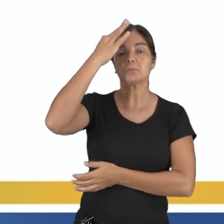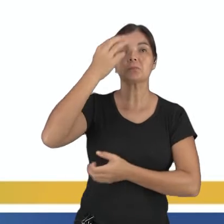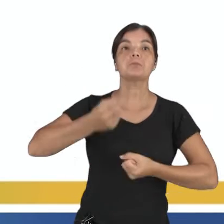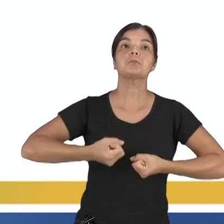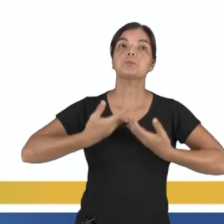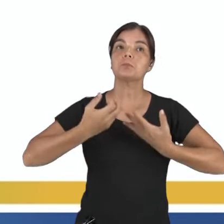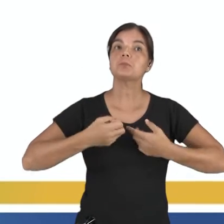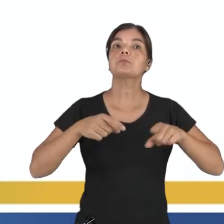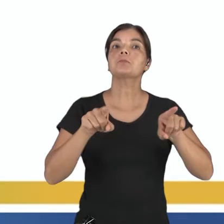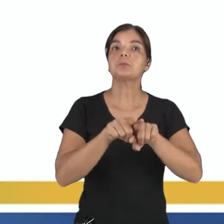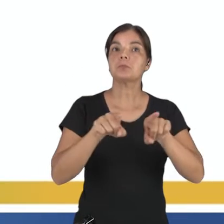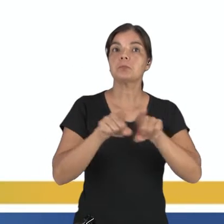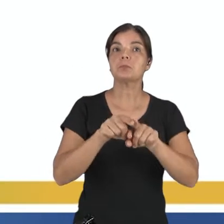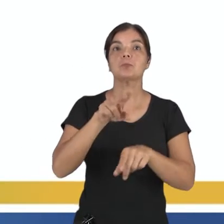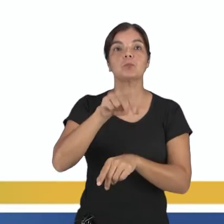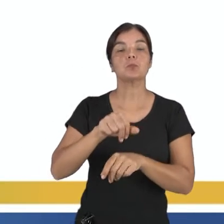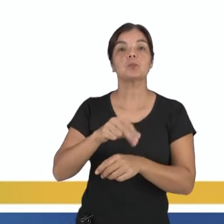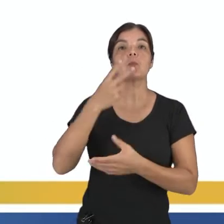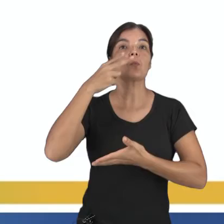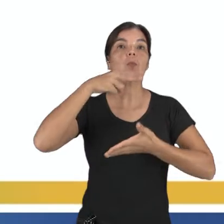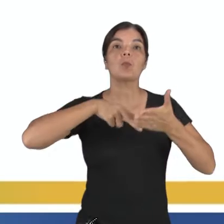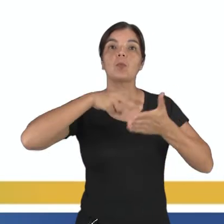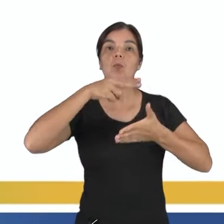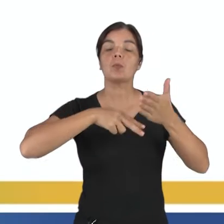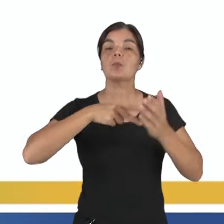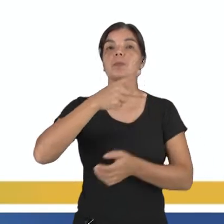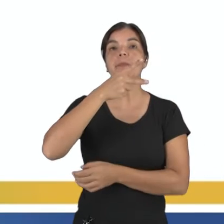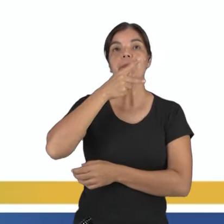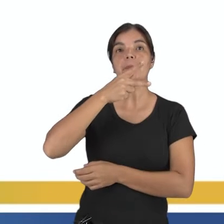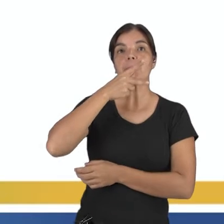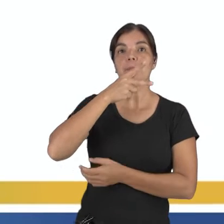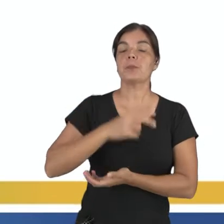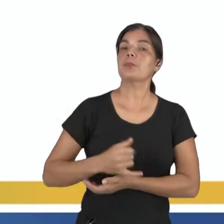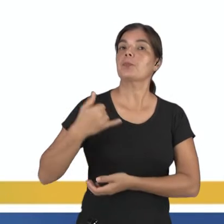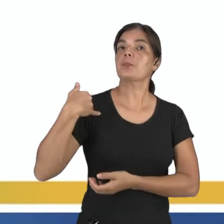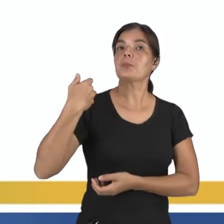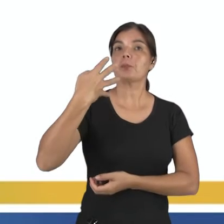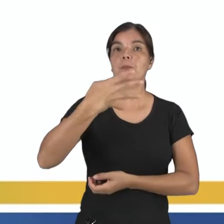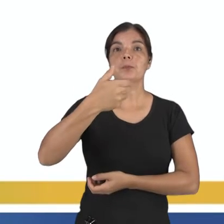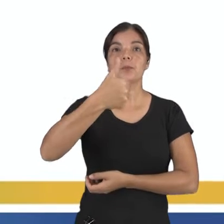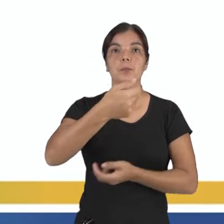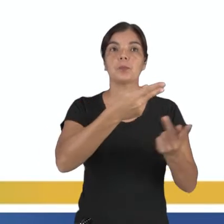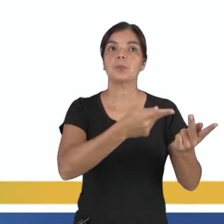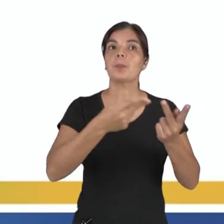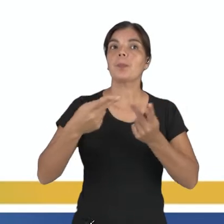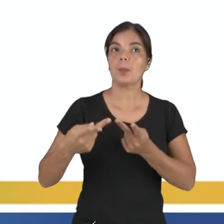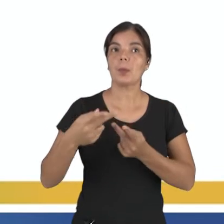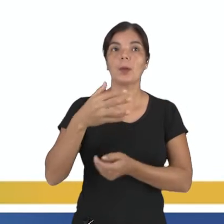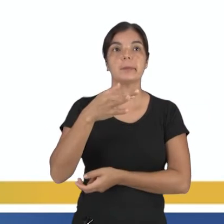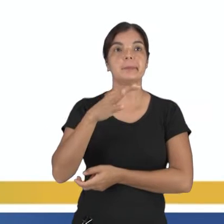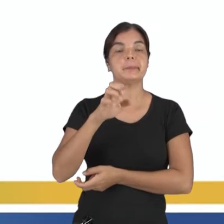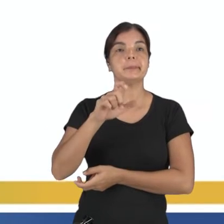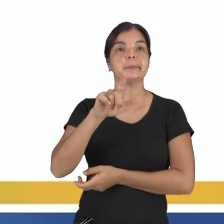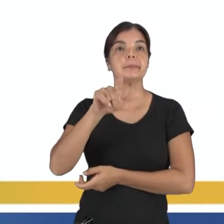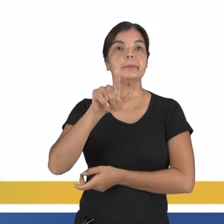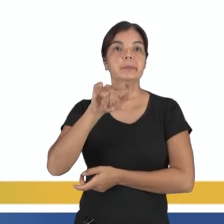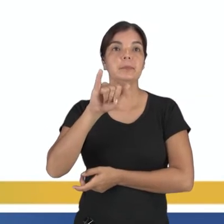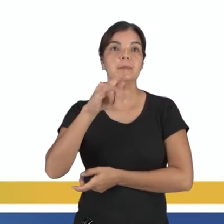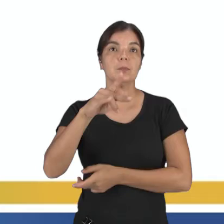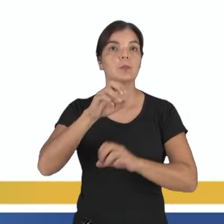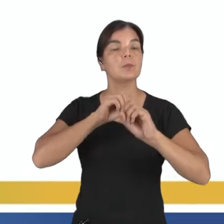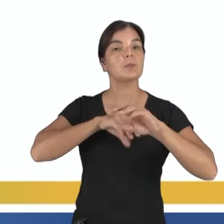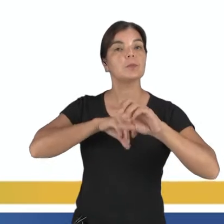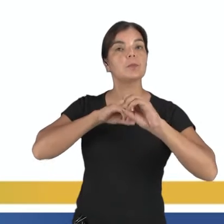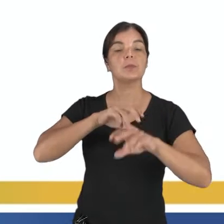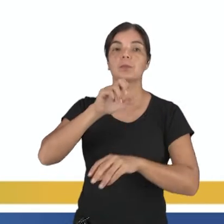tempo, sendo chamado de o leitor por Platão. Aos 41 anos é convidado por Felipe para educar